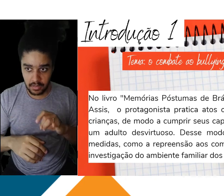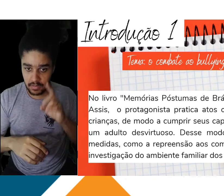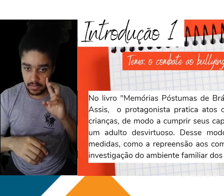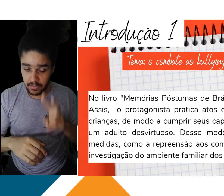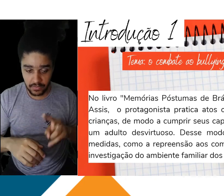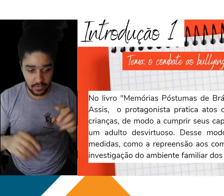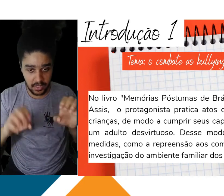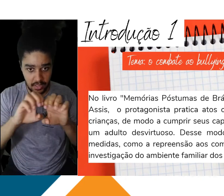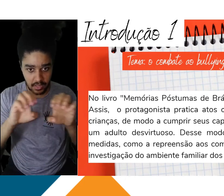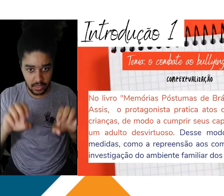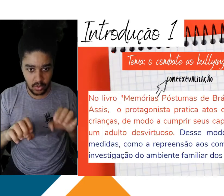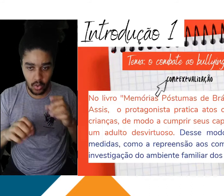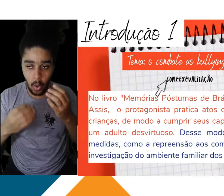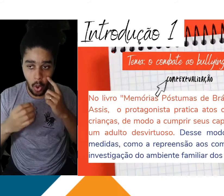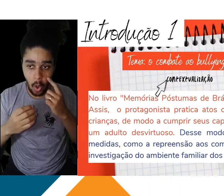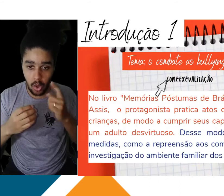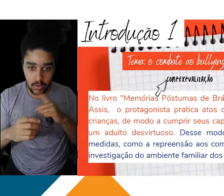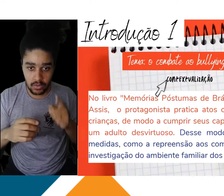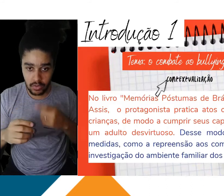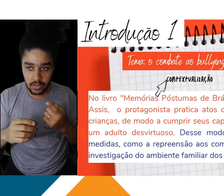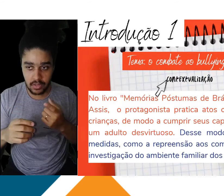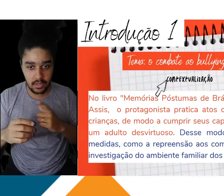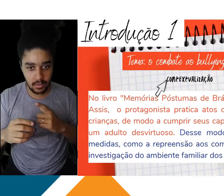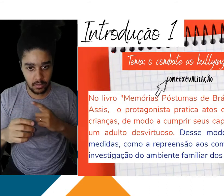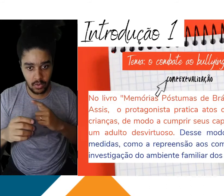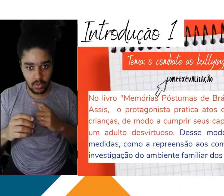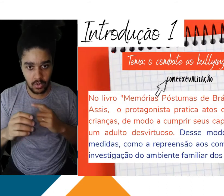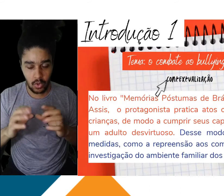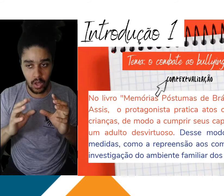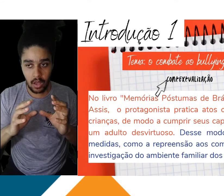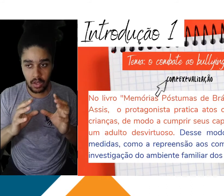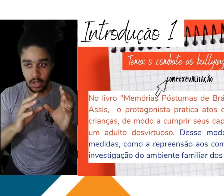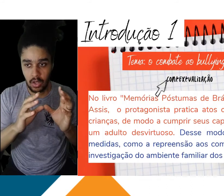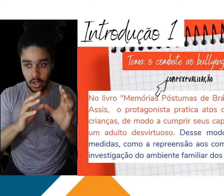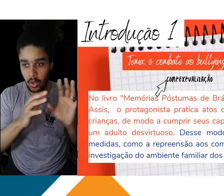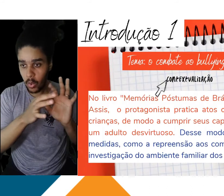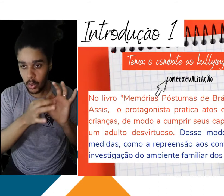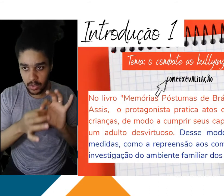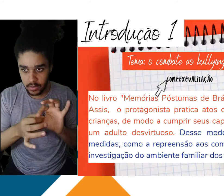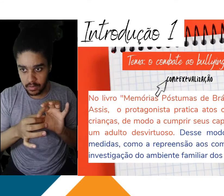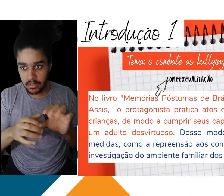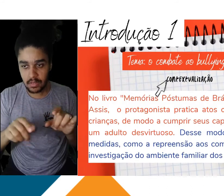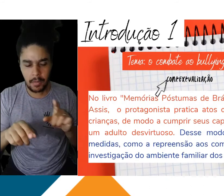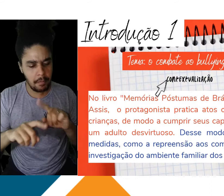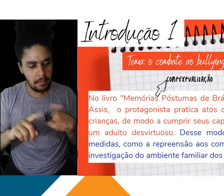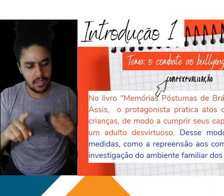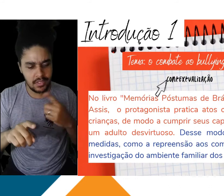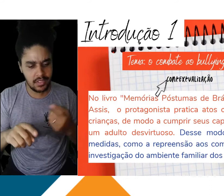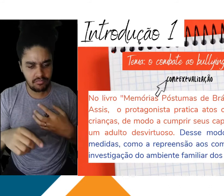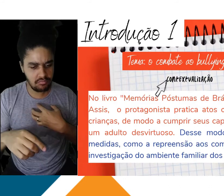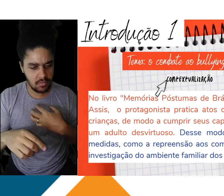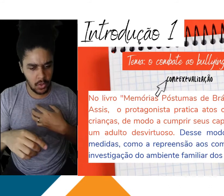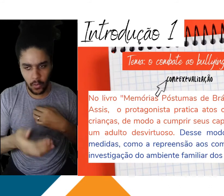até aí. Se formos olhar em termos estruturais, olha o que nós temos. Temos uma contextualização e temos uma tese. Sabe que vocês estão com a sensação